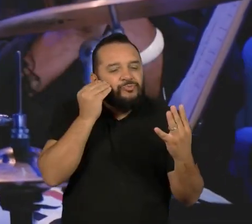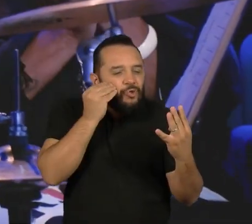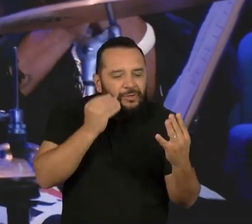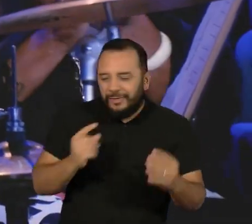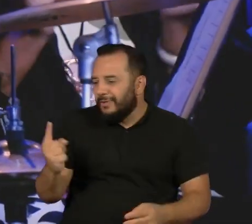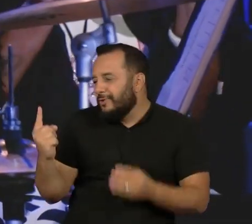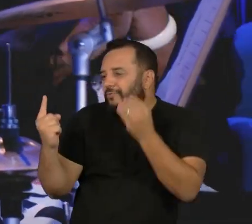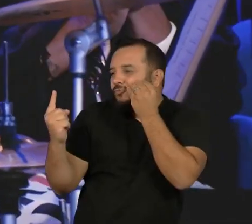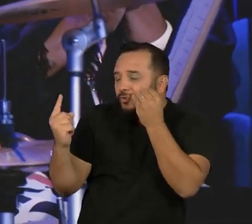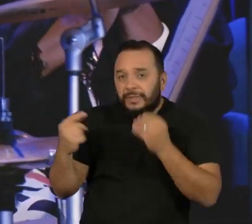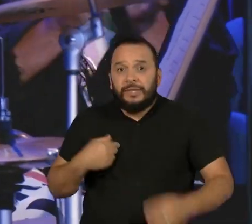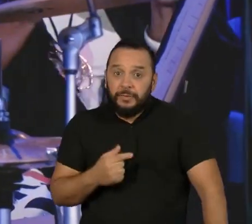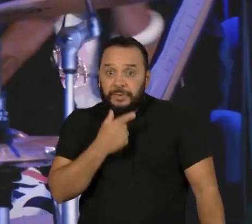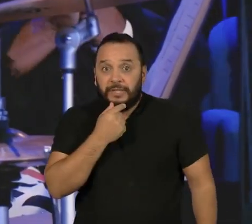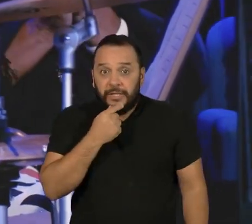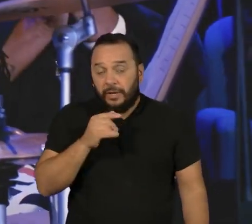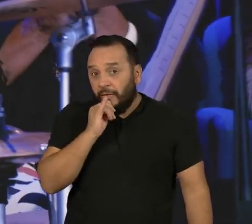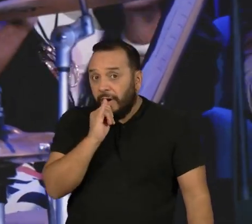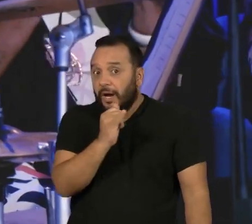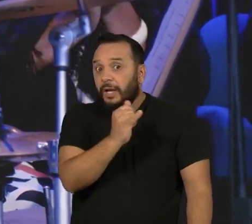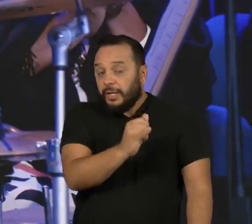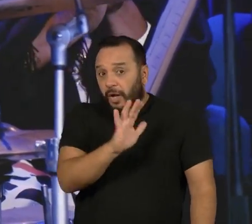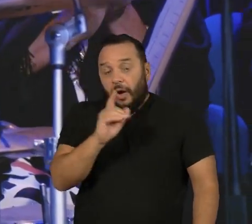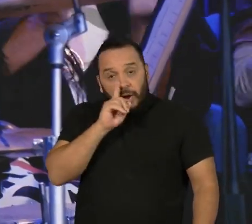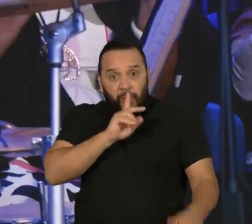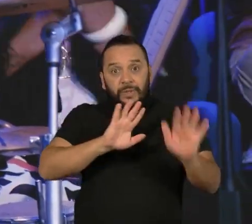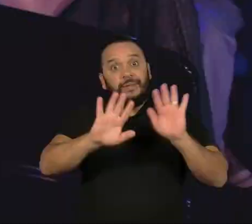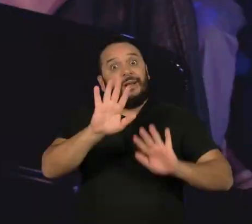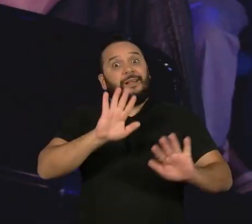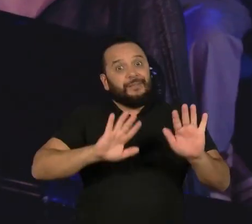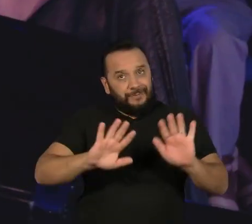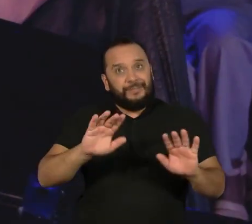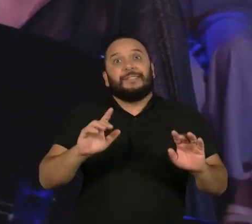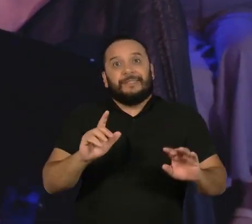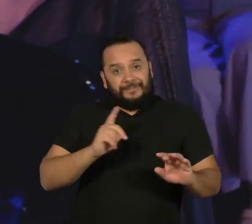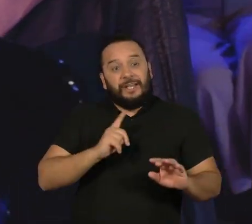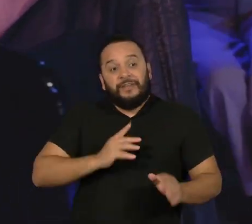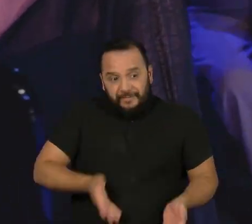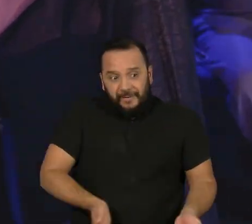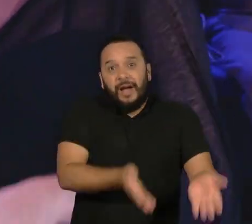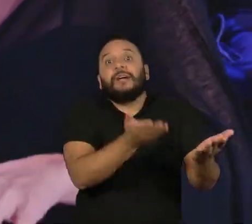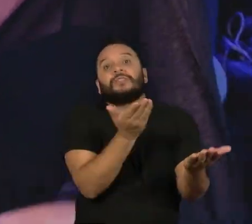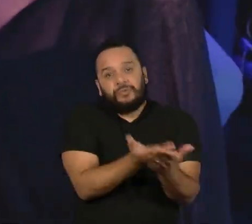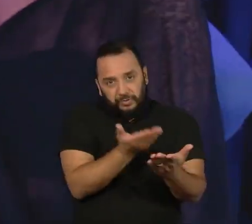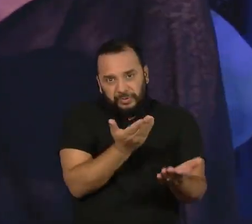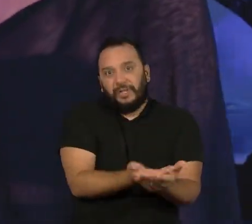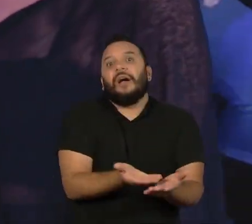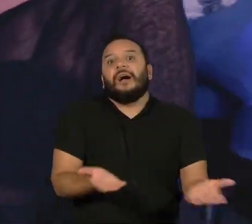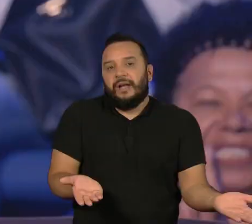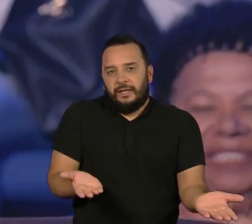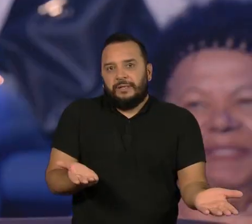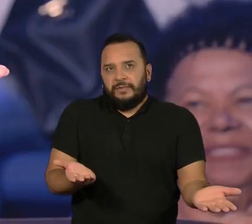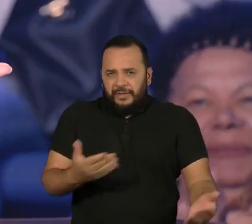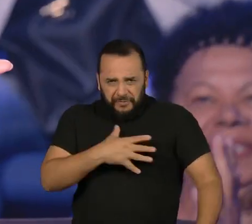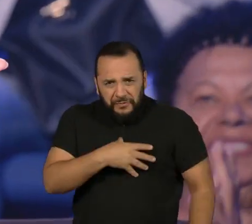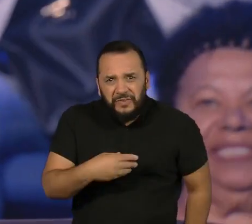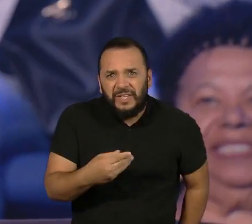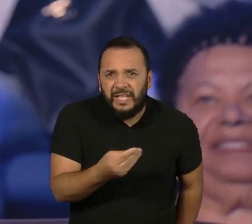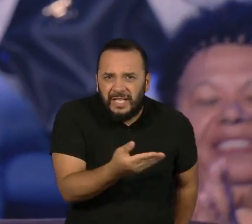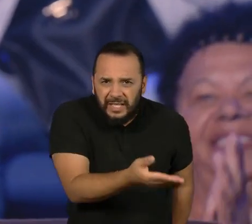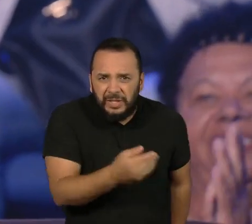digo sempre a Iracema, em Santana de Ipanema, todos três vai estudar. Pois eu não quero filho